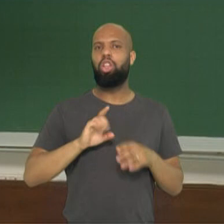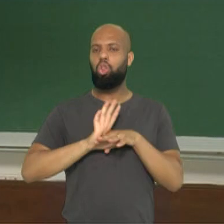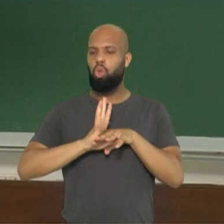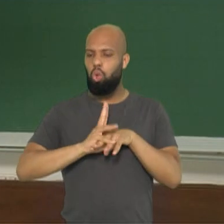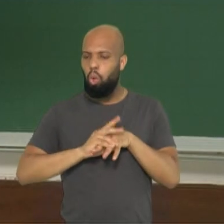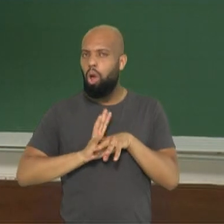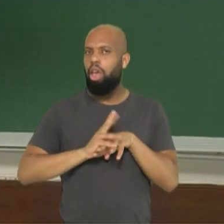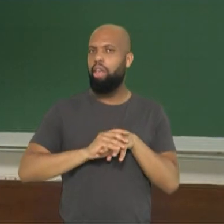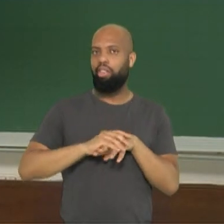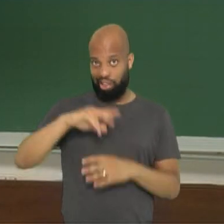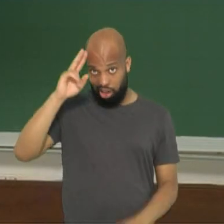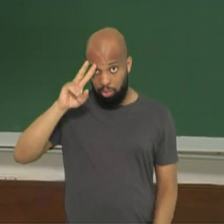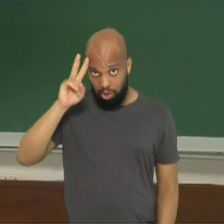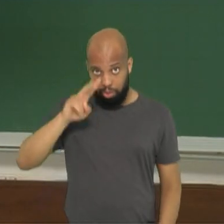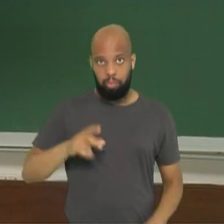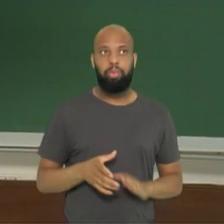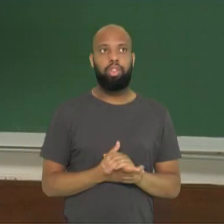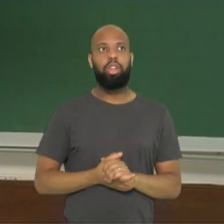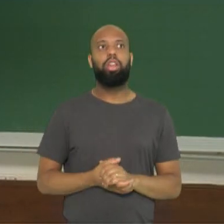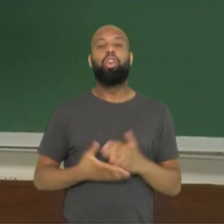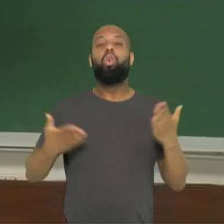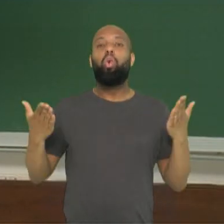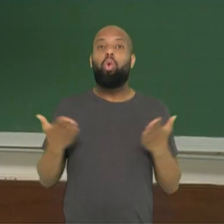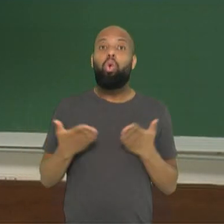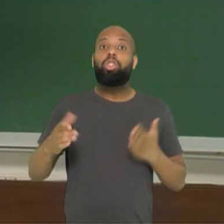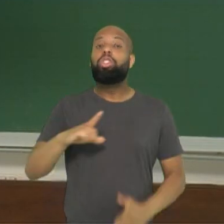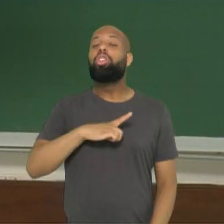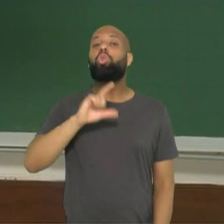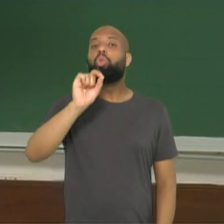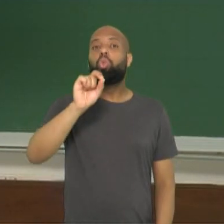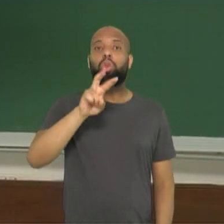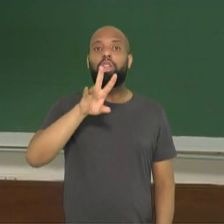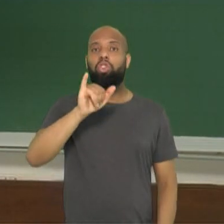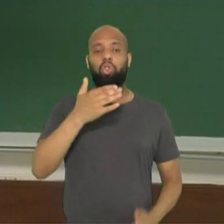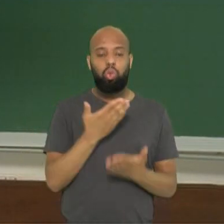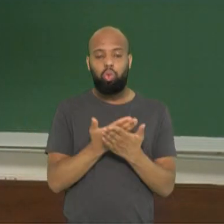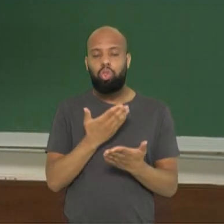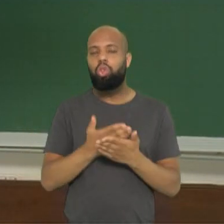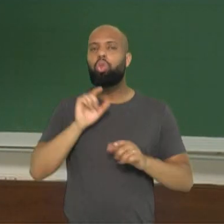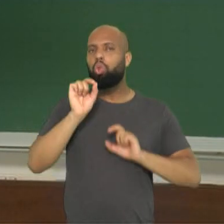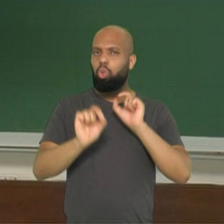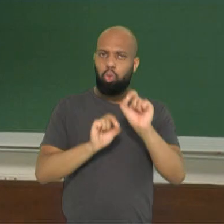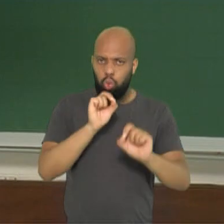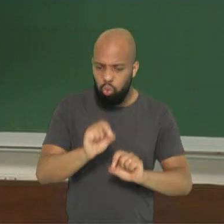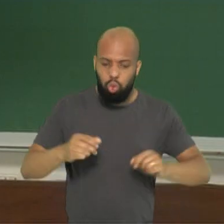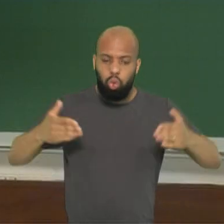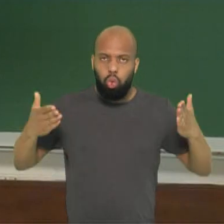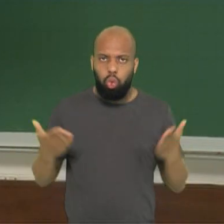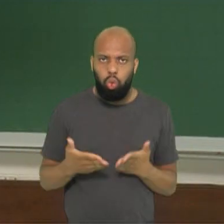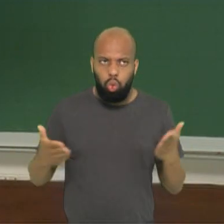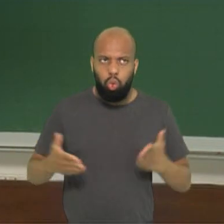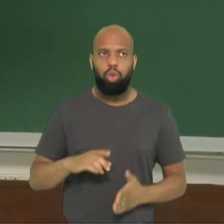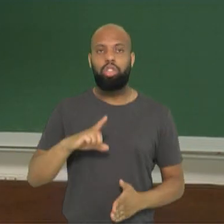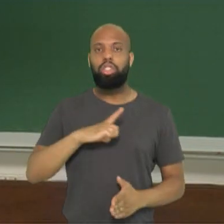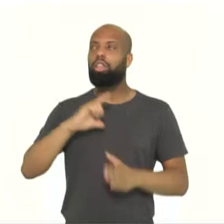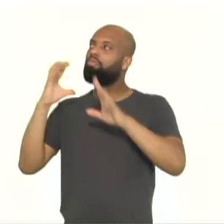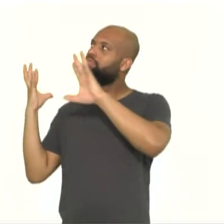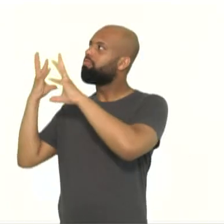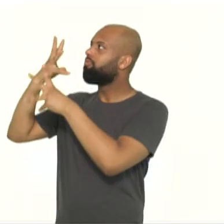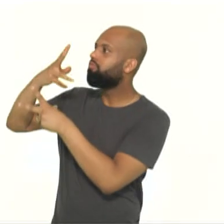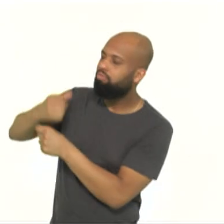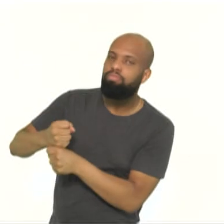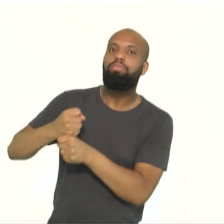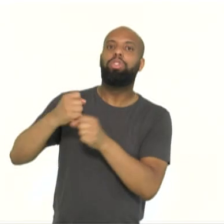doença, de enfermidade. Bien. E em la clase de hoy, que vamos a ver? Em la clase de hoy, temos uma retomada